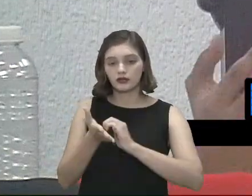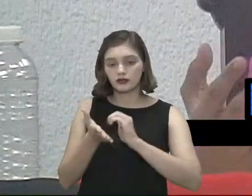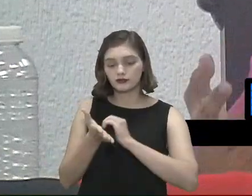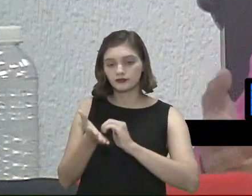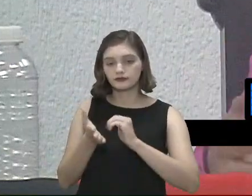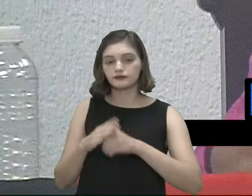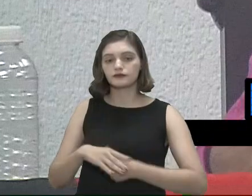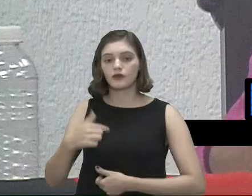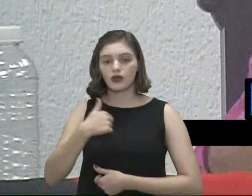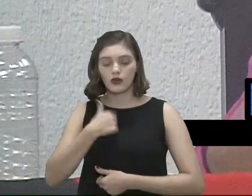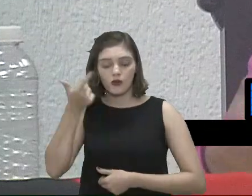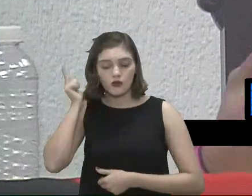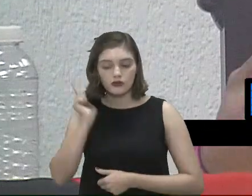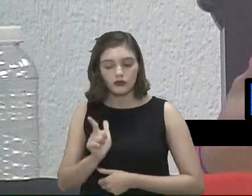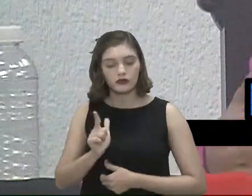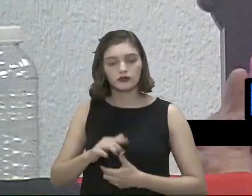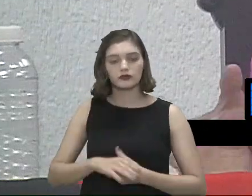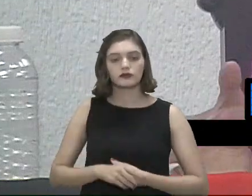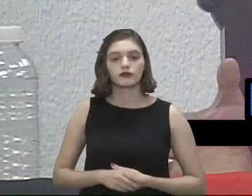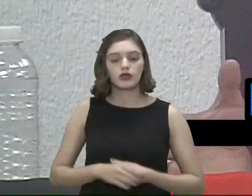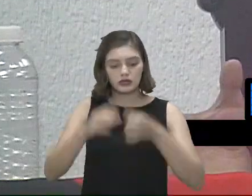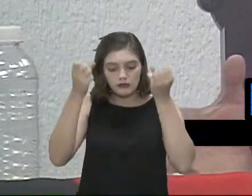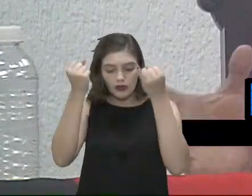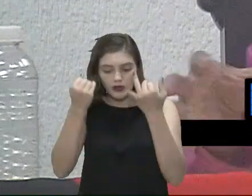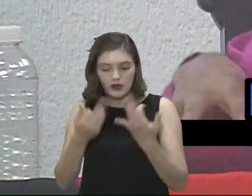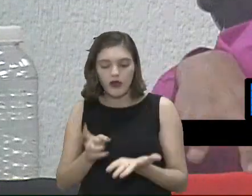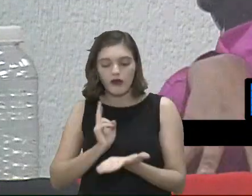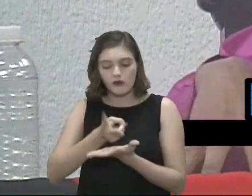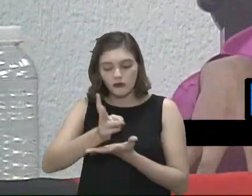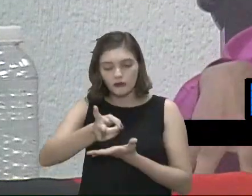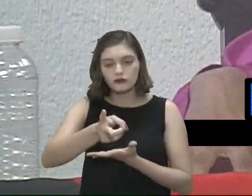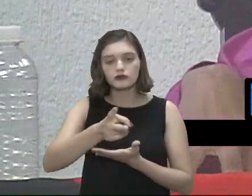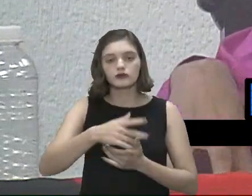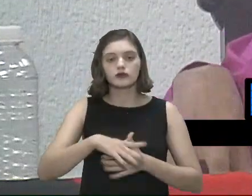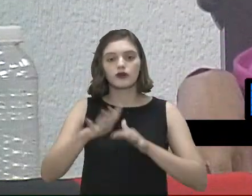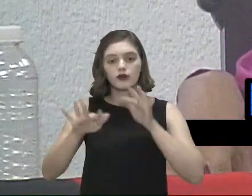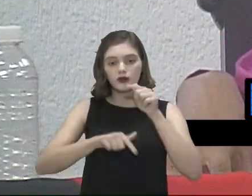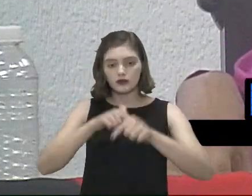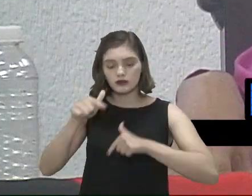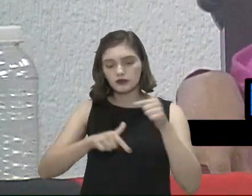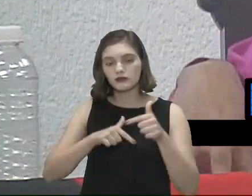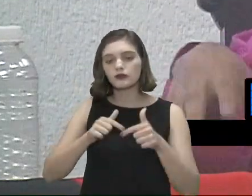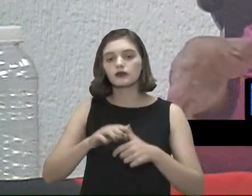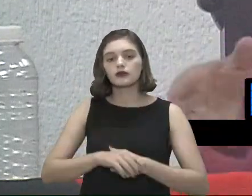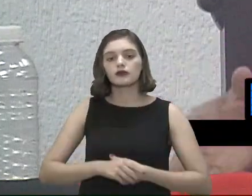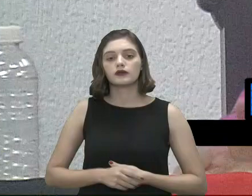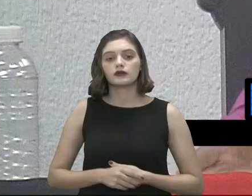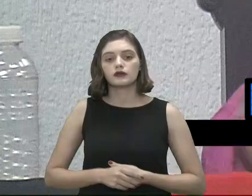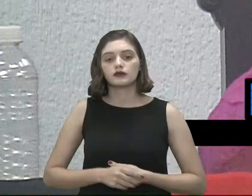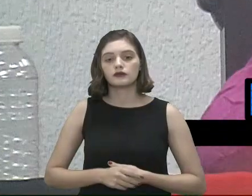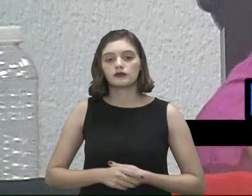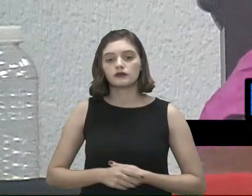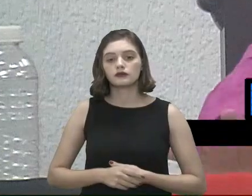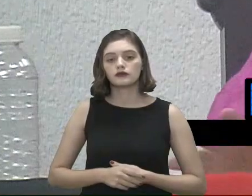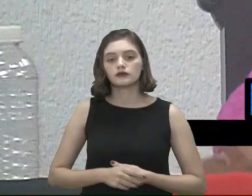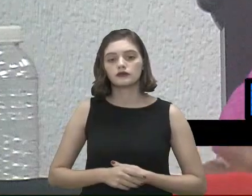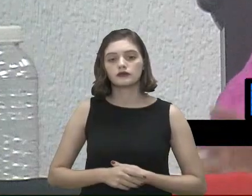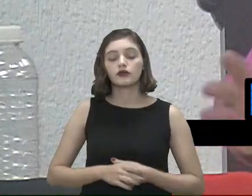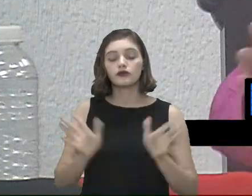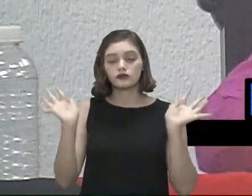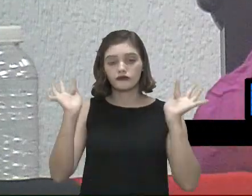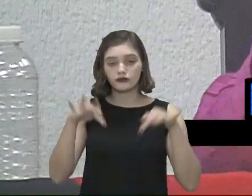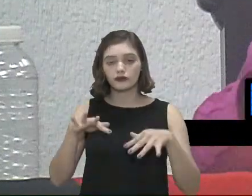Né, eu consegui continuar, de repente, lá esse trabalho que eu estava fazendo, né, e a gente